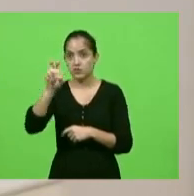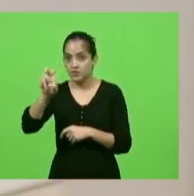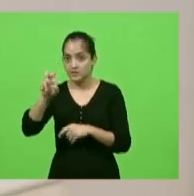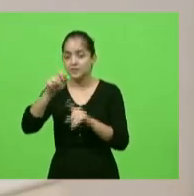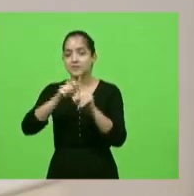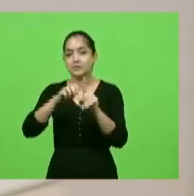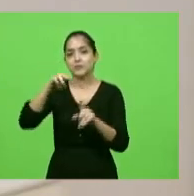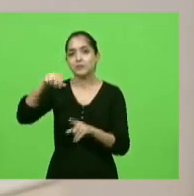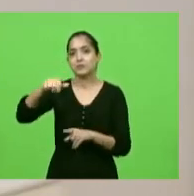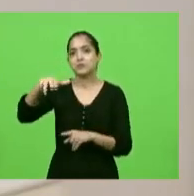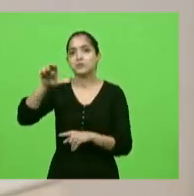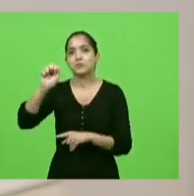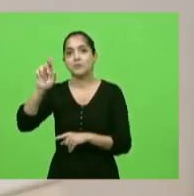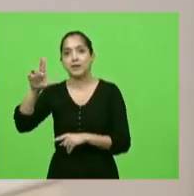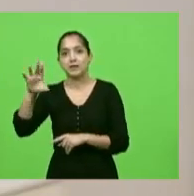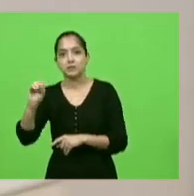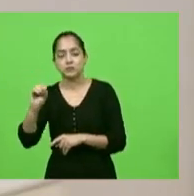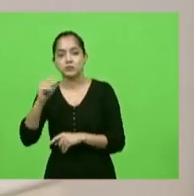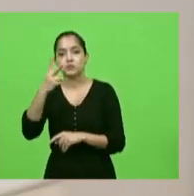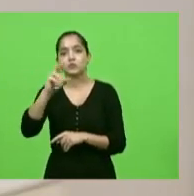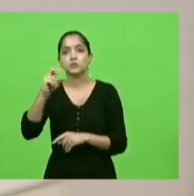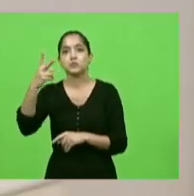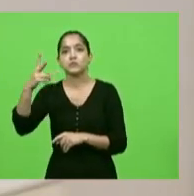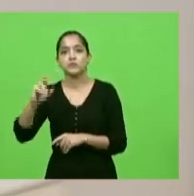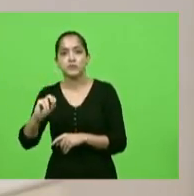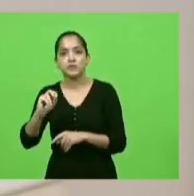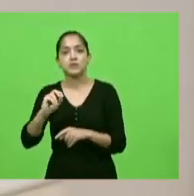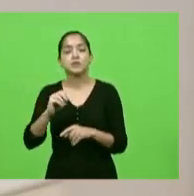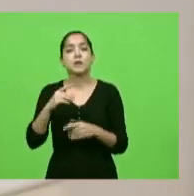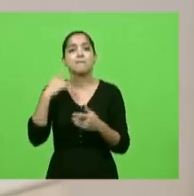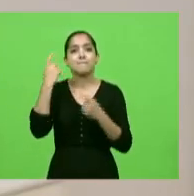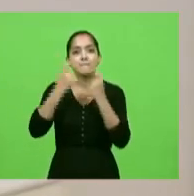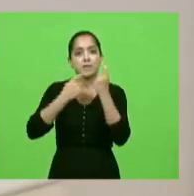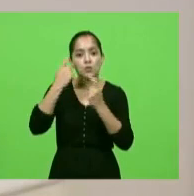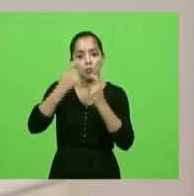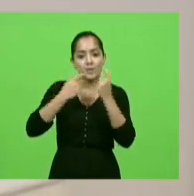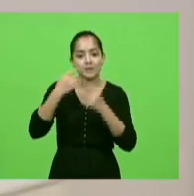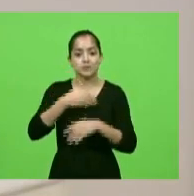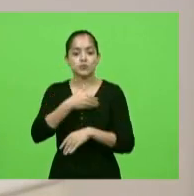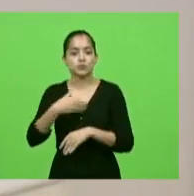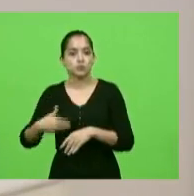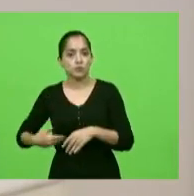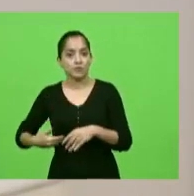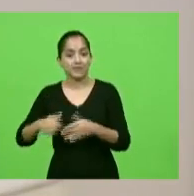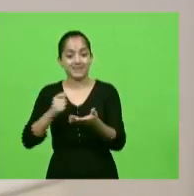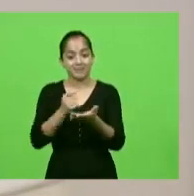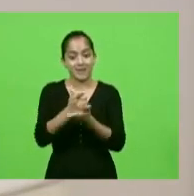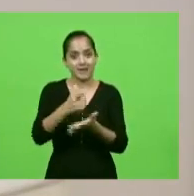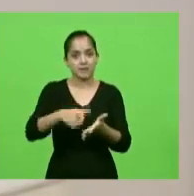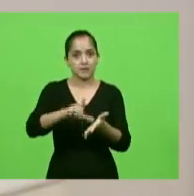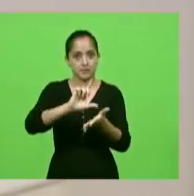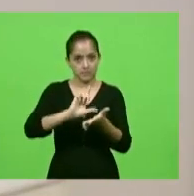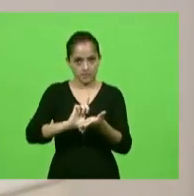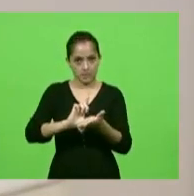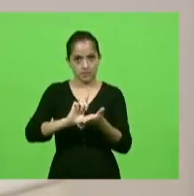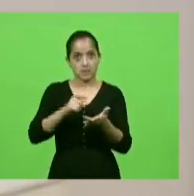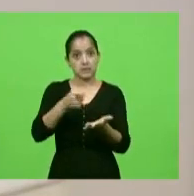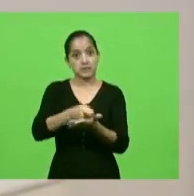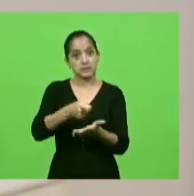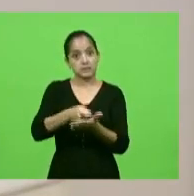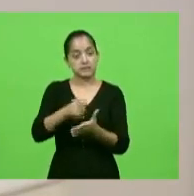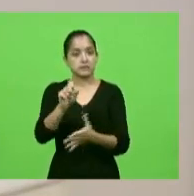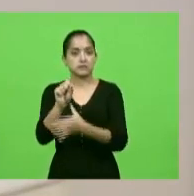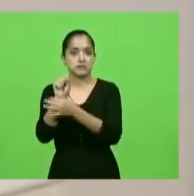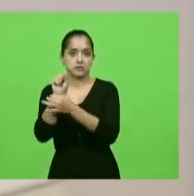25/3/2020, há indicativo igualmente de que havia preocupação do governo acerca do pagamento antecipado e eventual exigência de garantia,